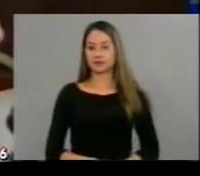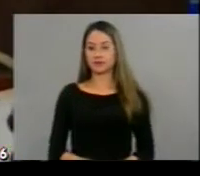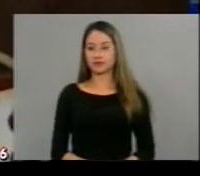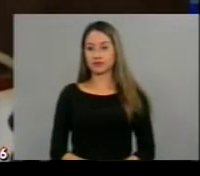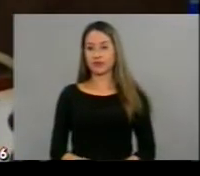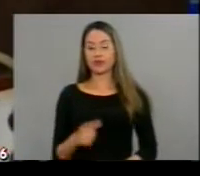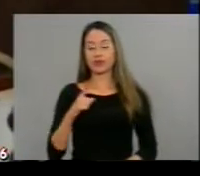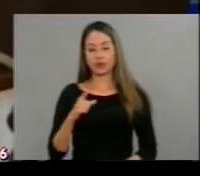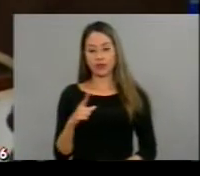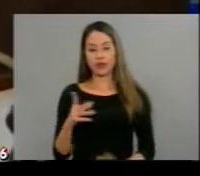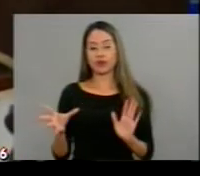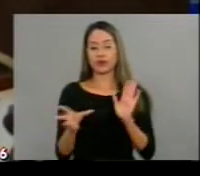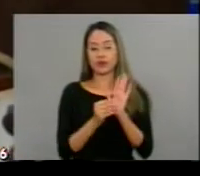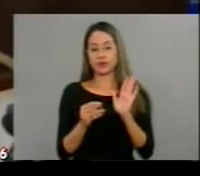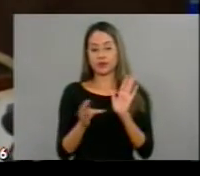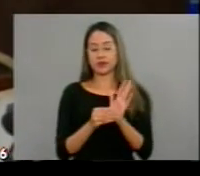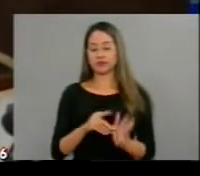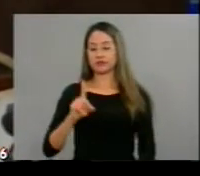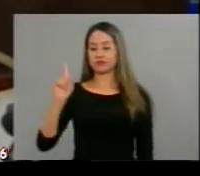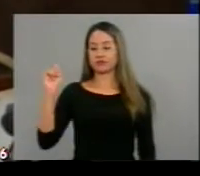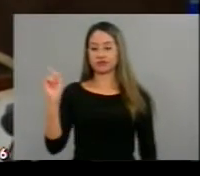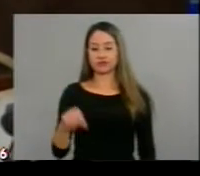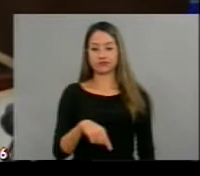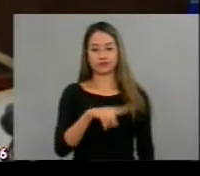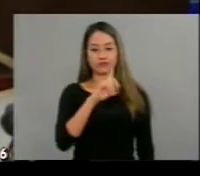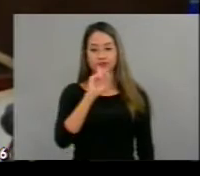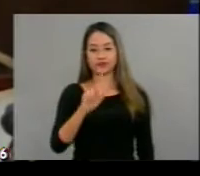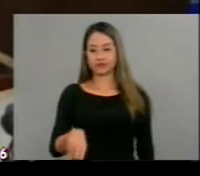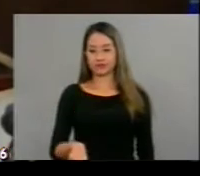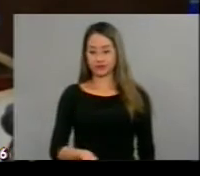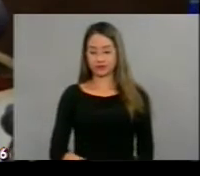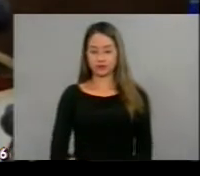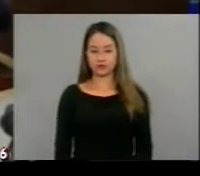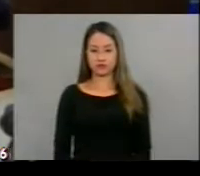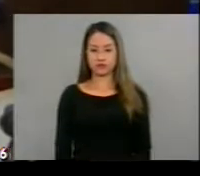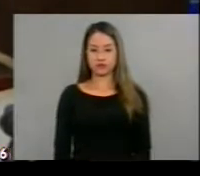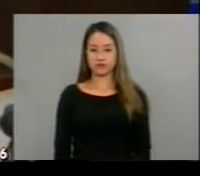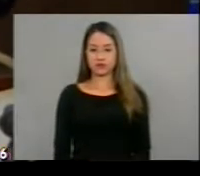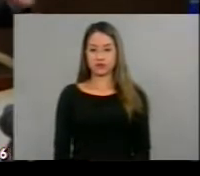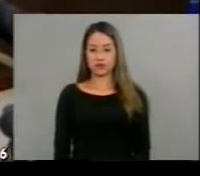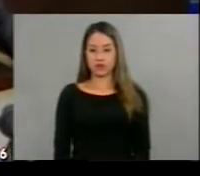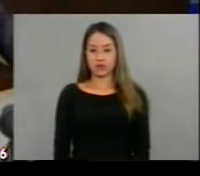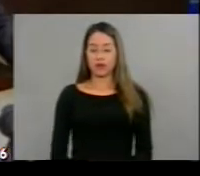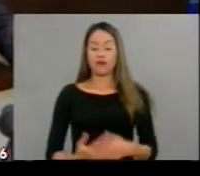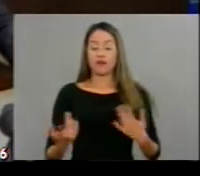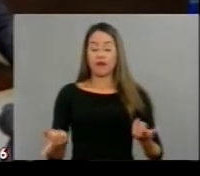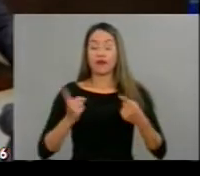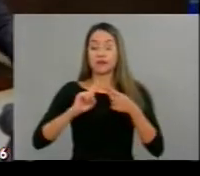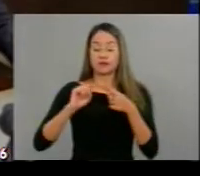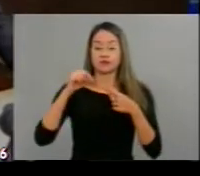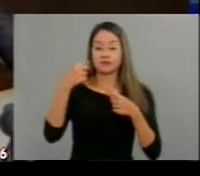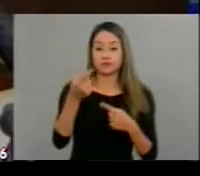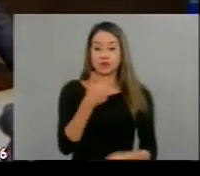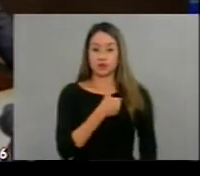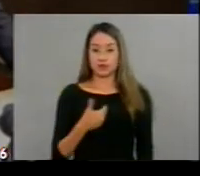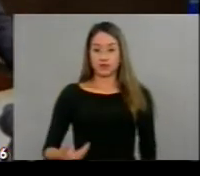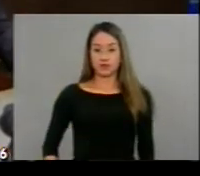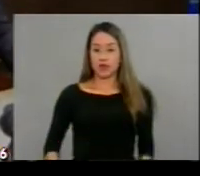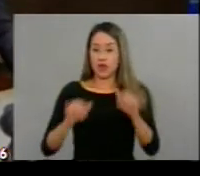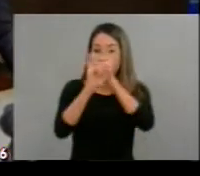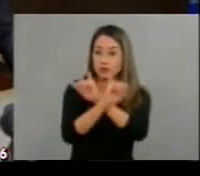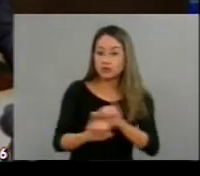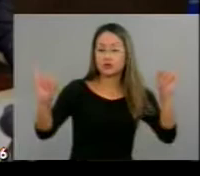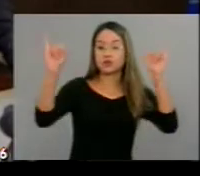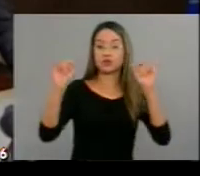foram derrotadas, deputados. Nossas emendas foram derrotadas. Deputado, quando for possível, claro. Logo na sequência, o governo anuncia: